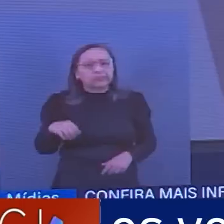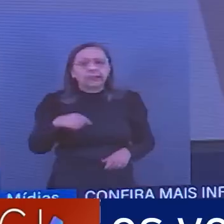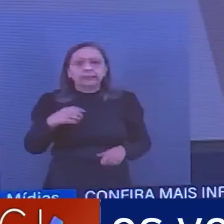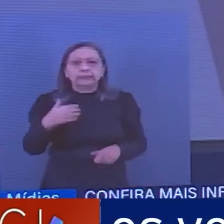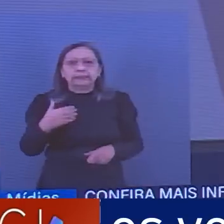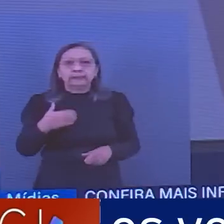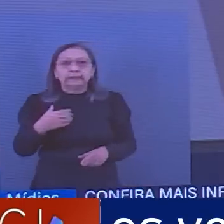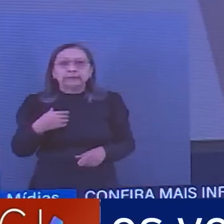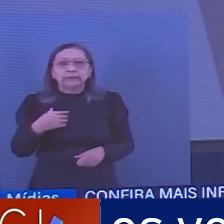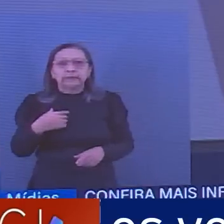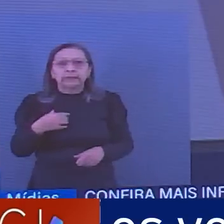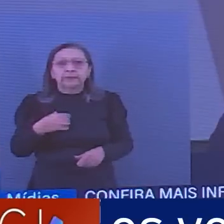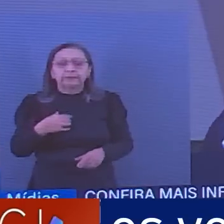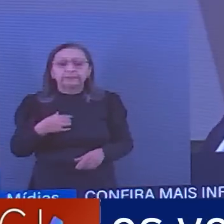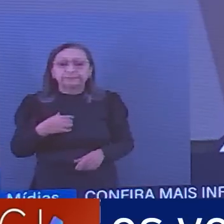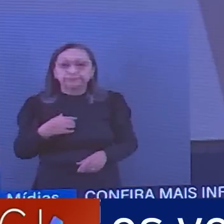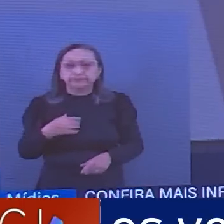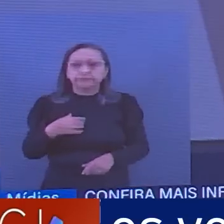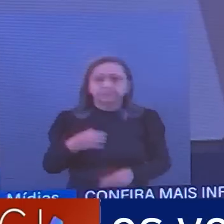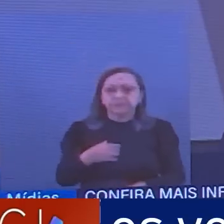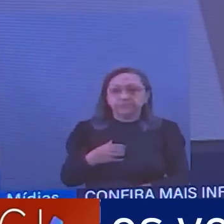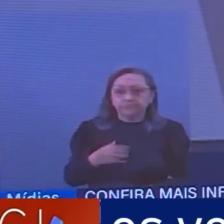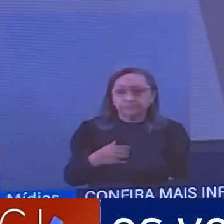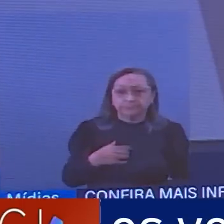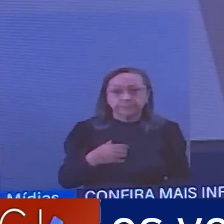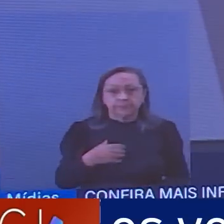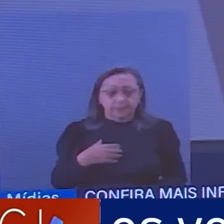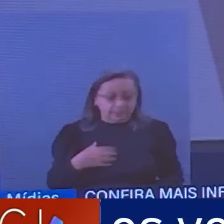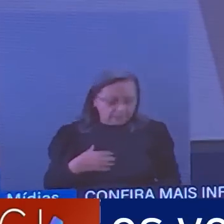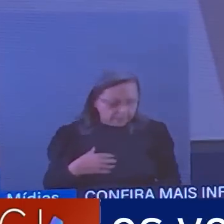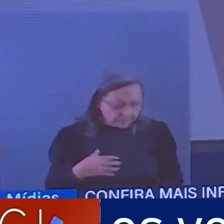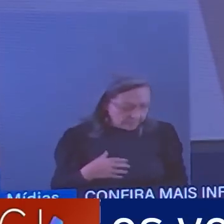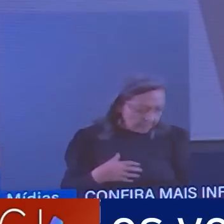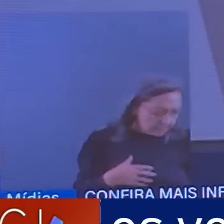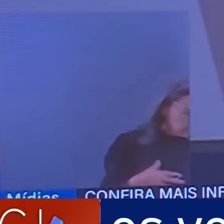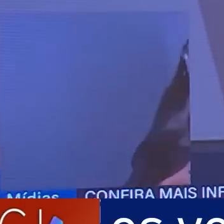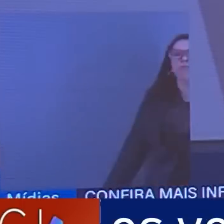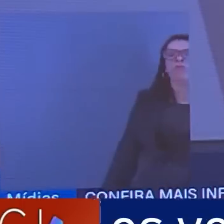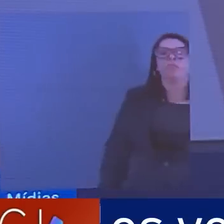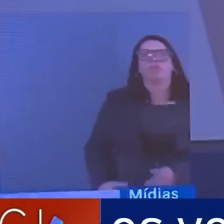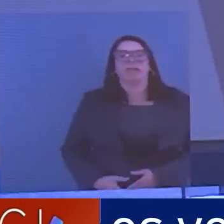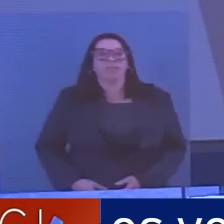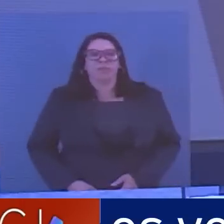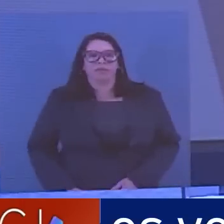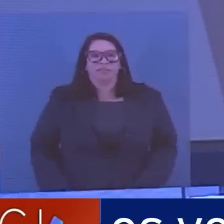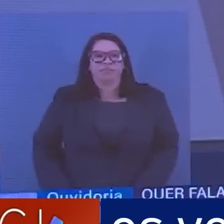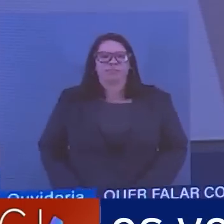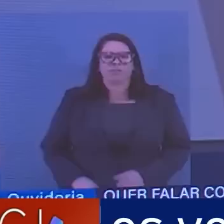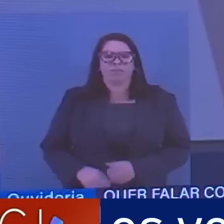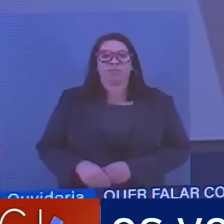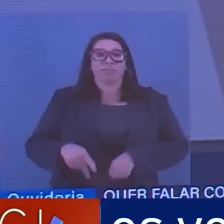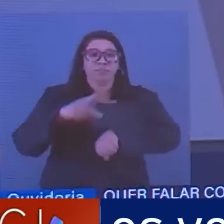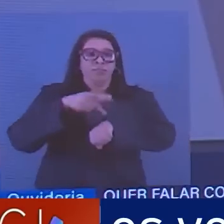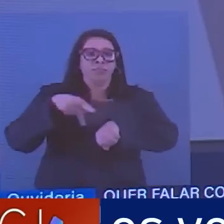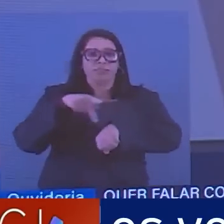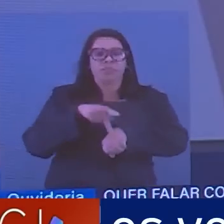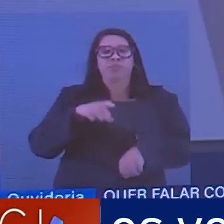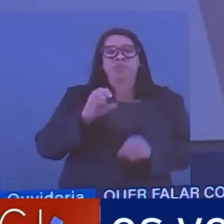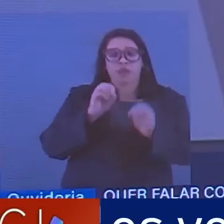aqui, o Tarcísio está nadando de braçada em São Paulo. Está nadando de